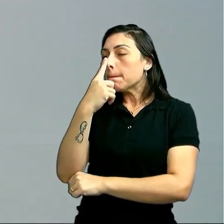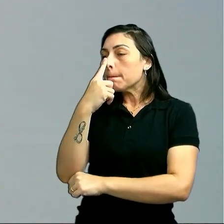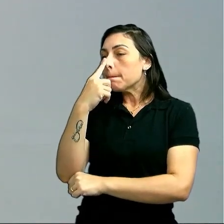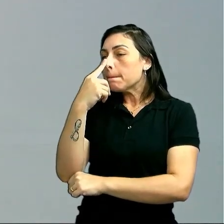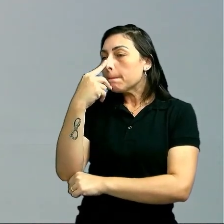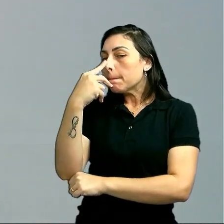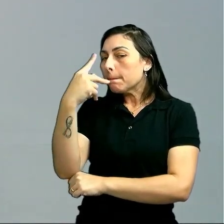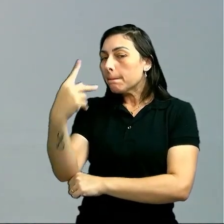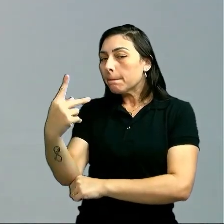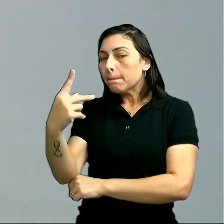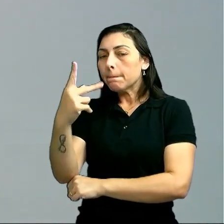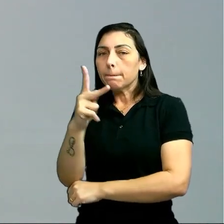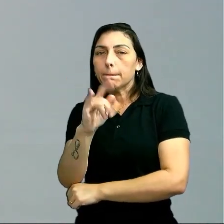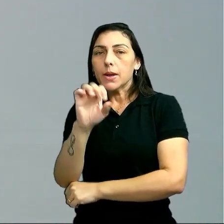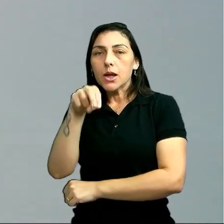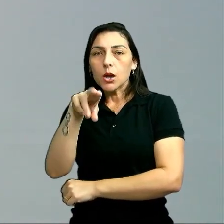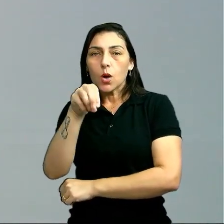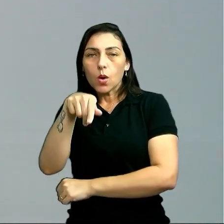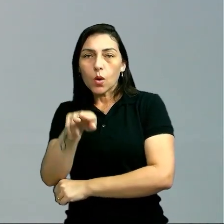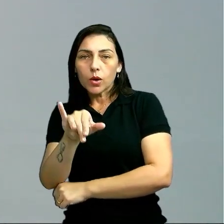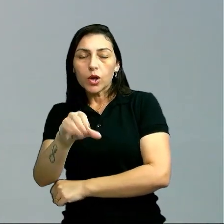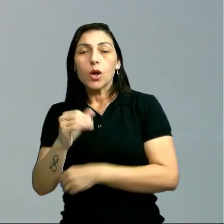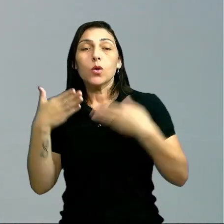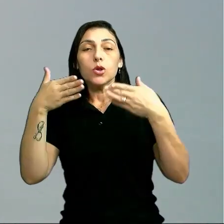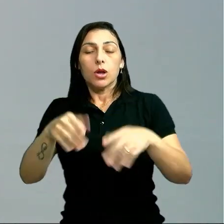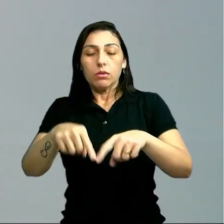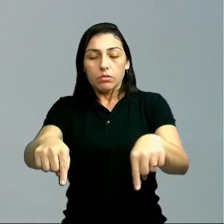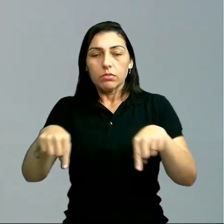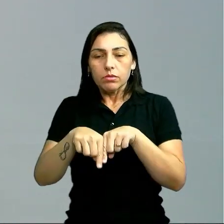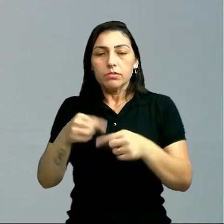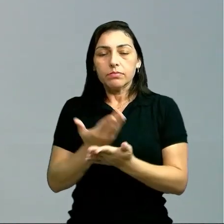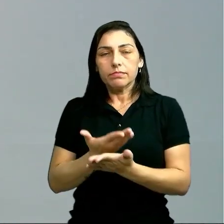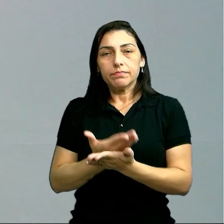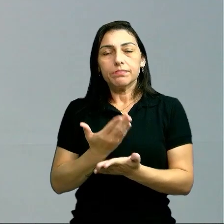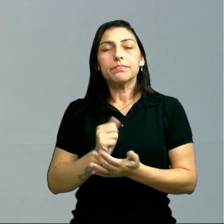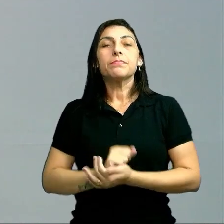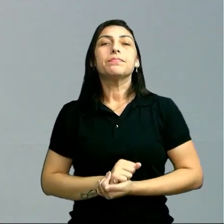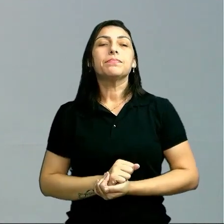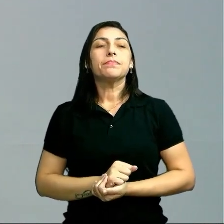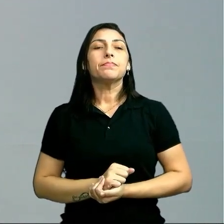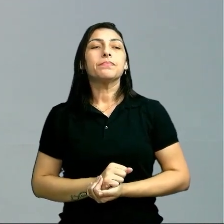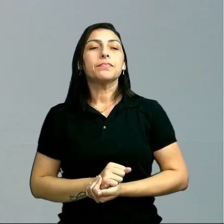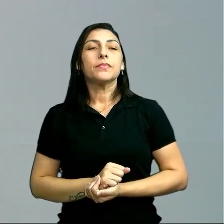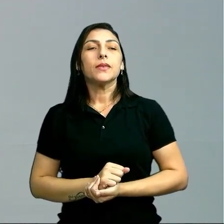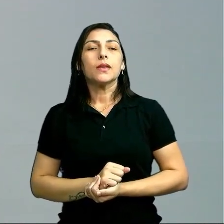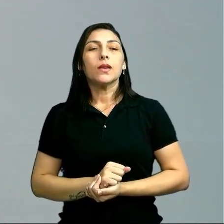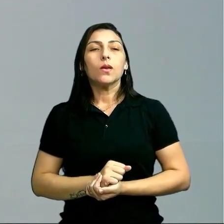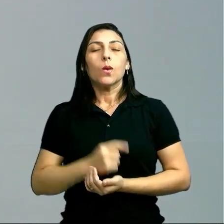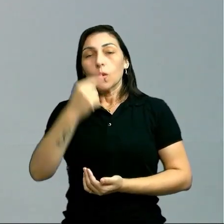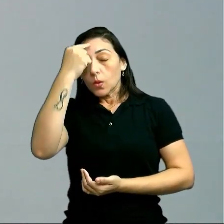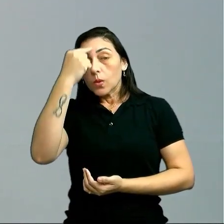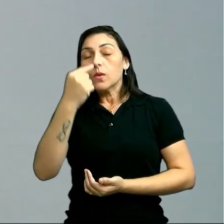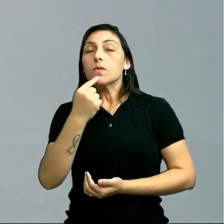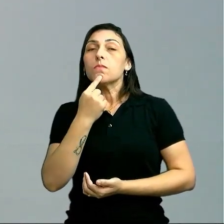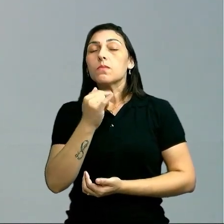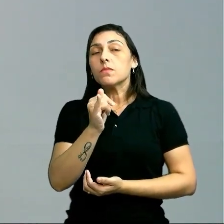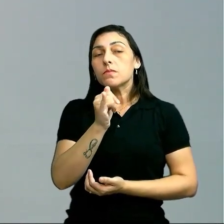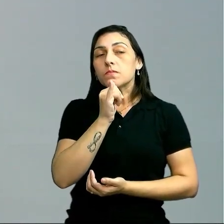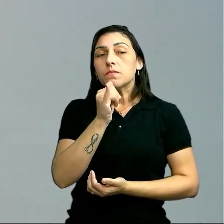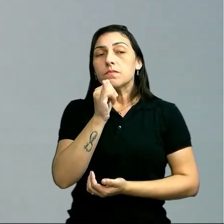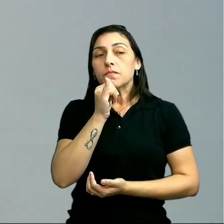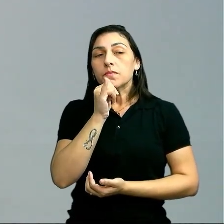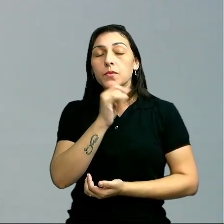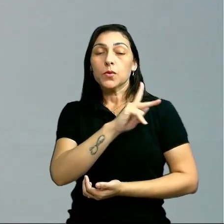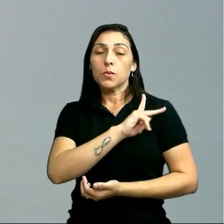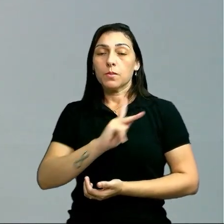se de repente eu chego aqui em uma sala de aula com a caricatura vamos supor, do